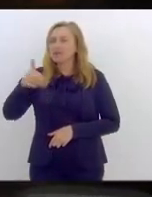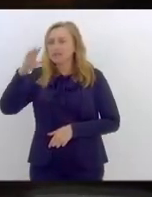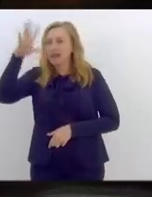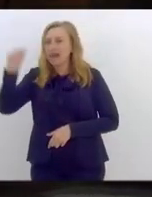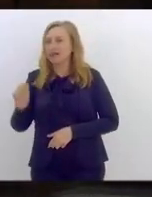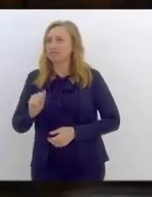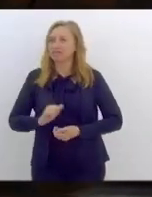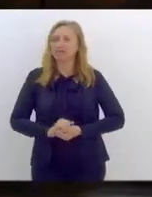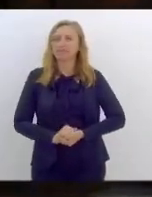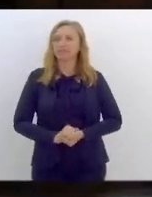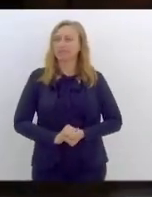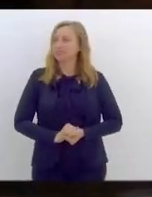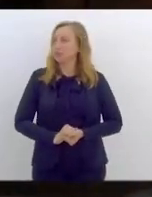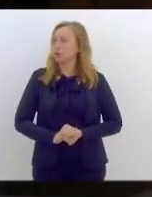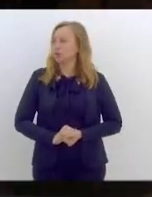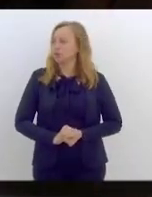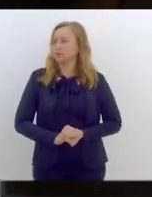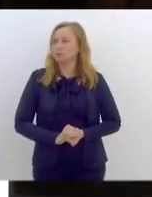oxixé daio,